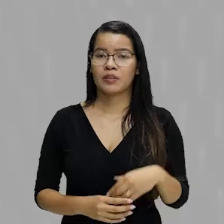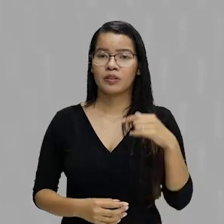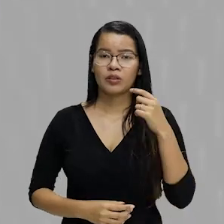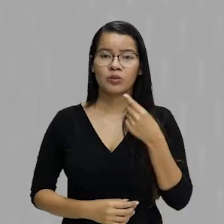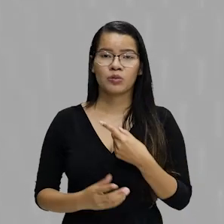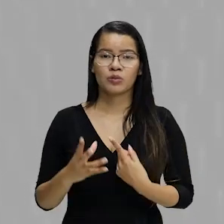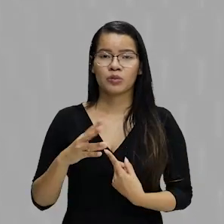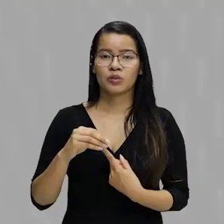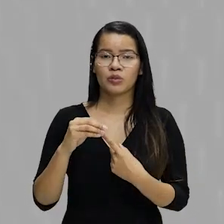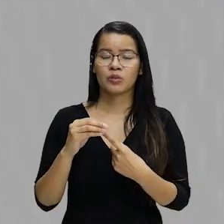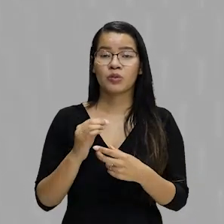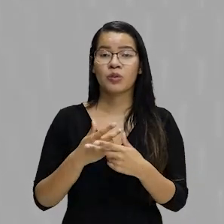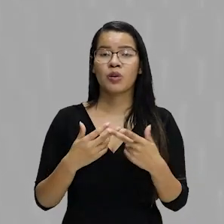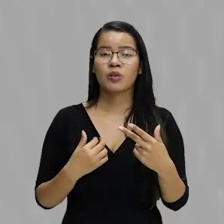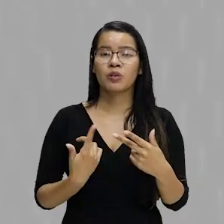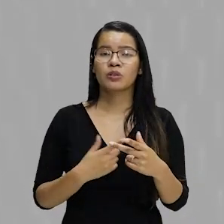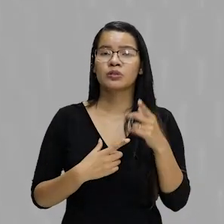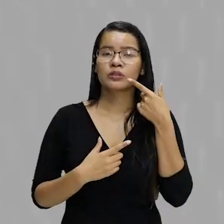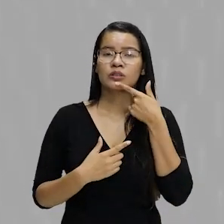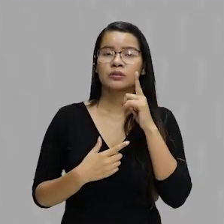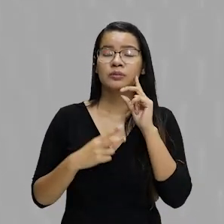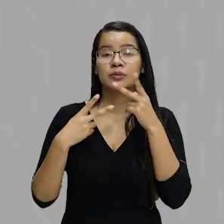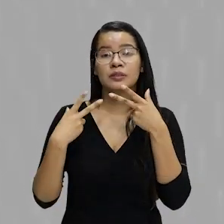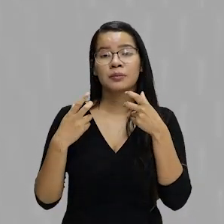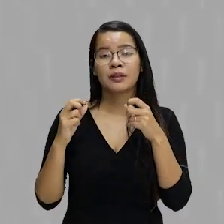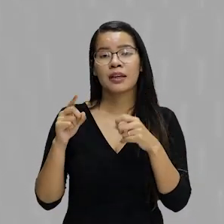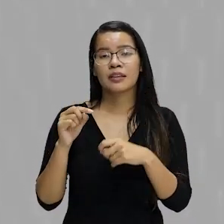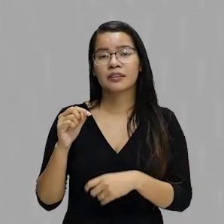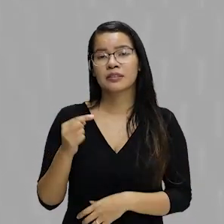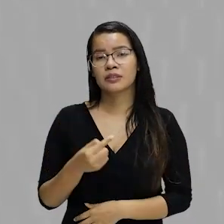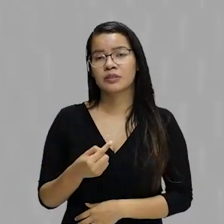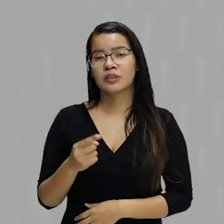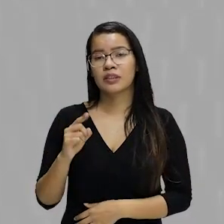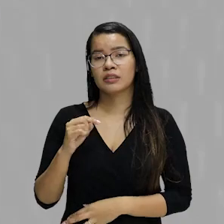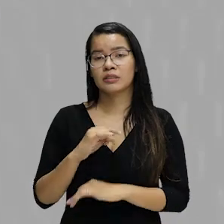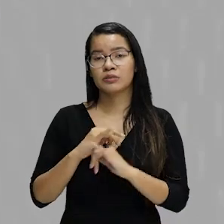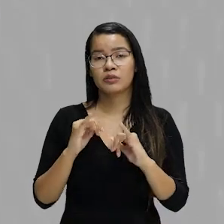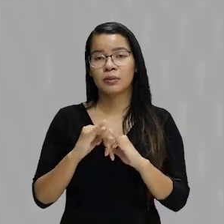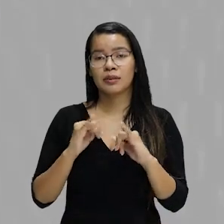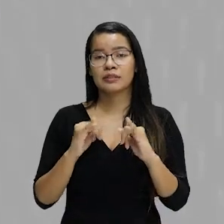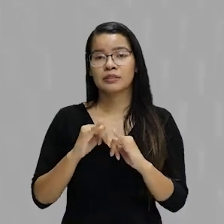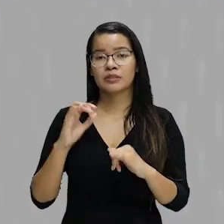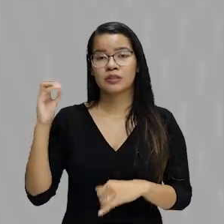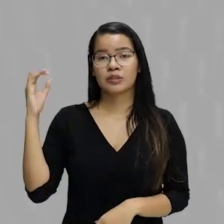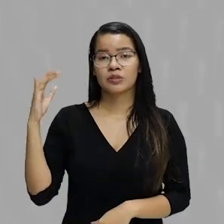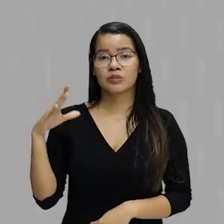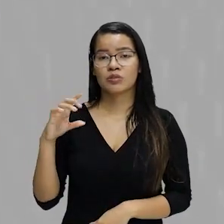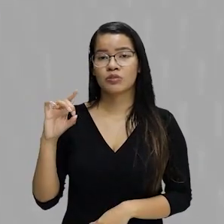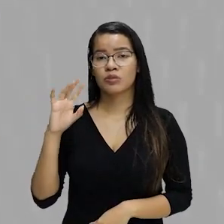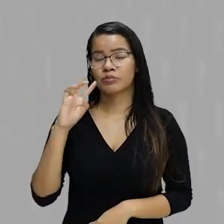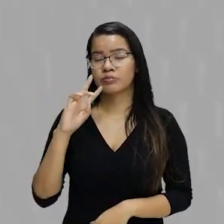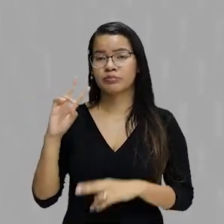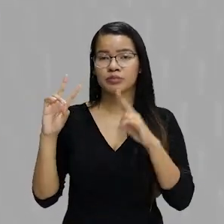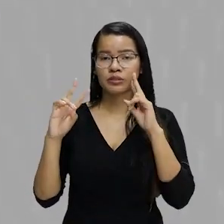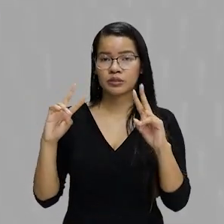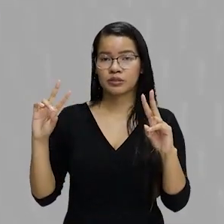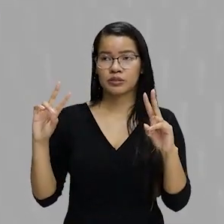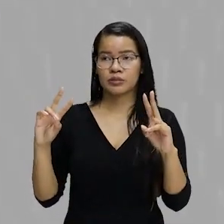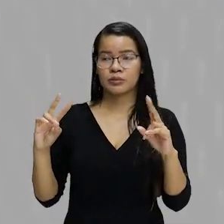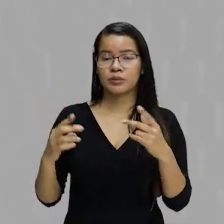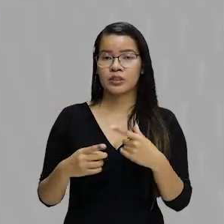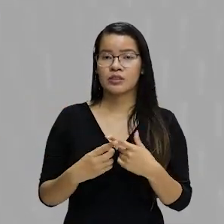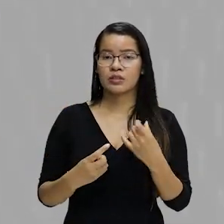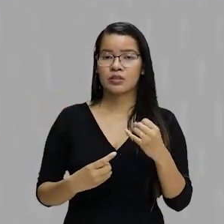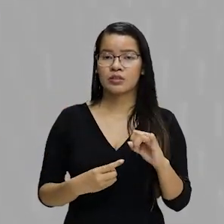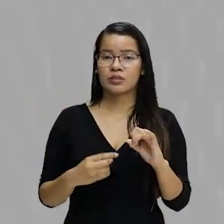consegue observar dos planetas é isso. Essa informação em forma de luz e a olho nu. Certo? Se a gente